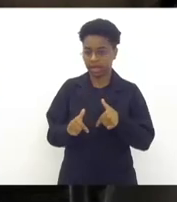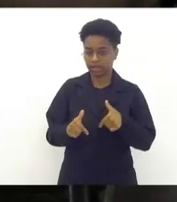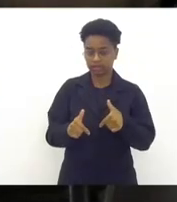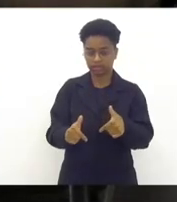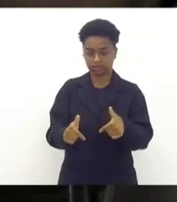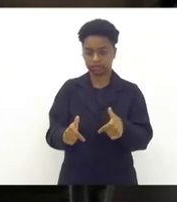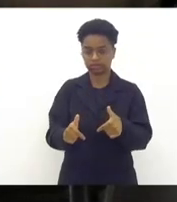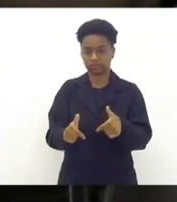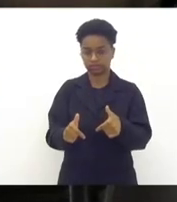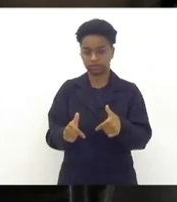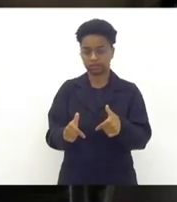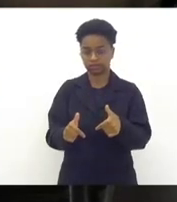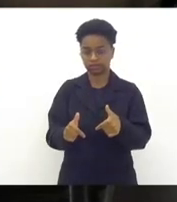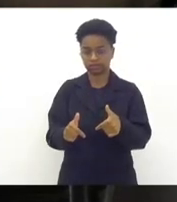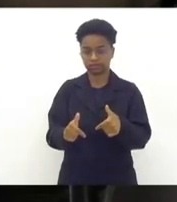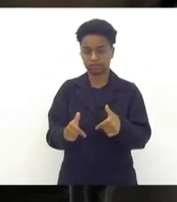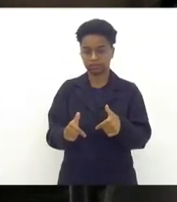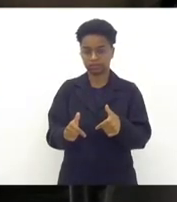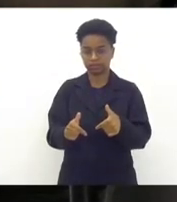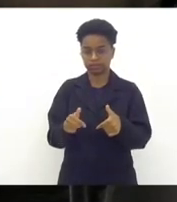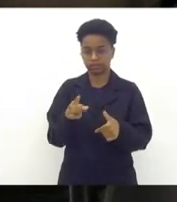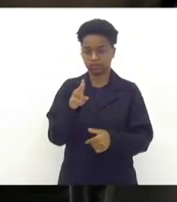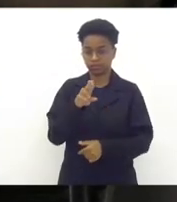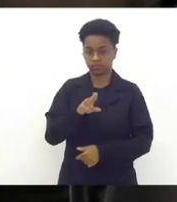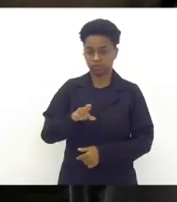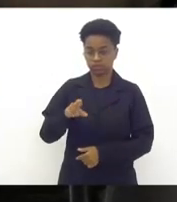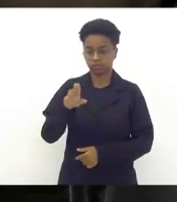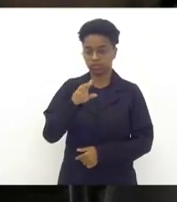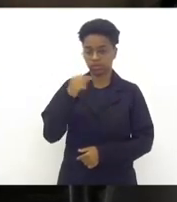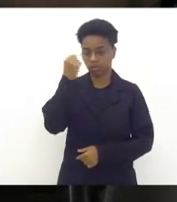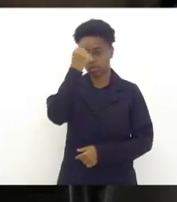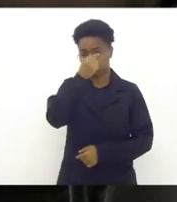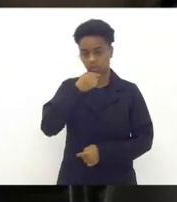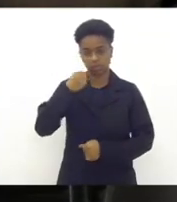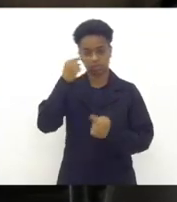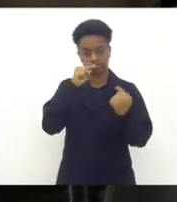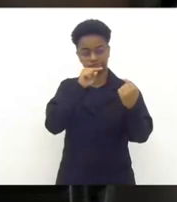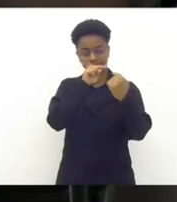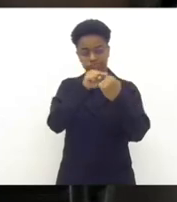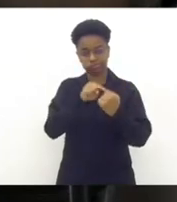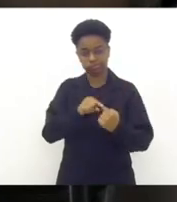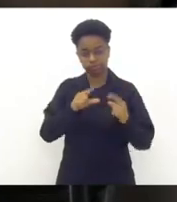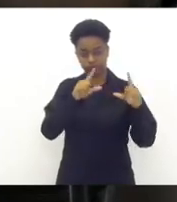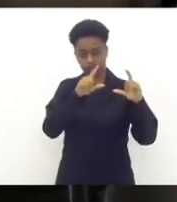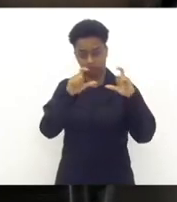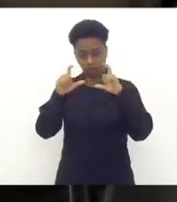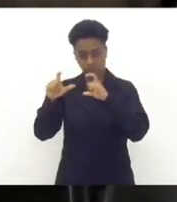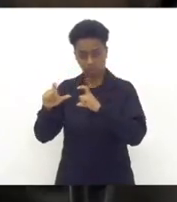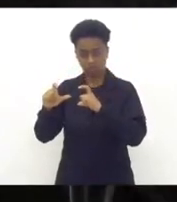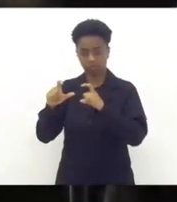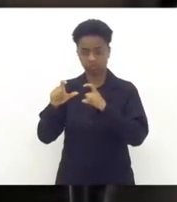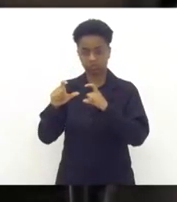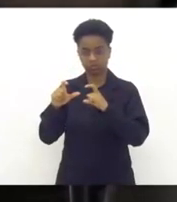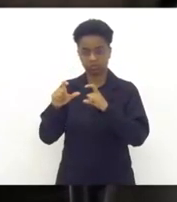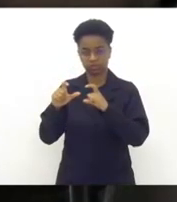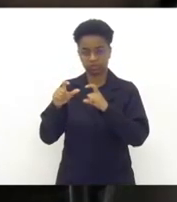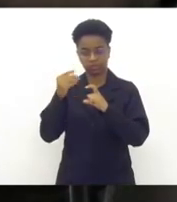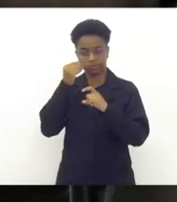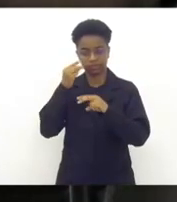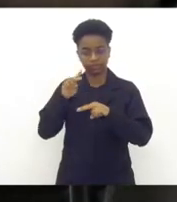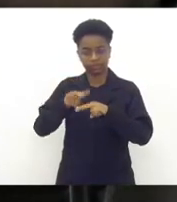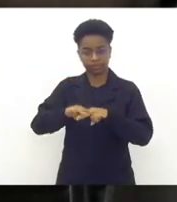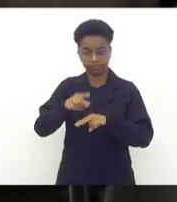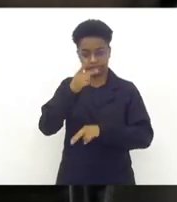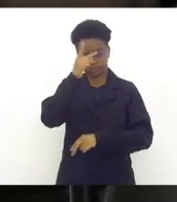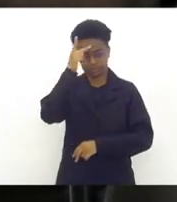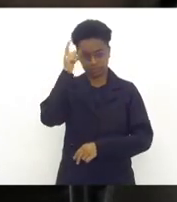iniciativa de utilização de reconhecimento fotográfico para aprisionar